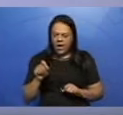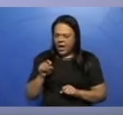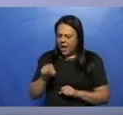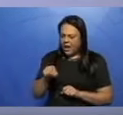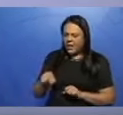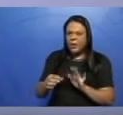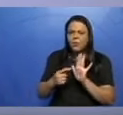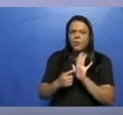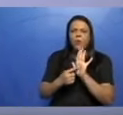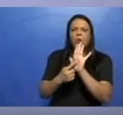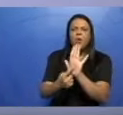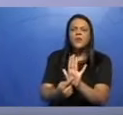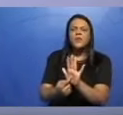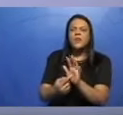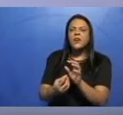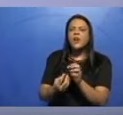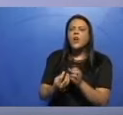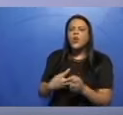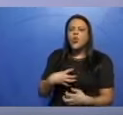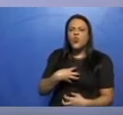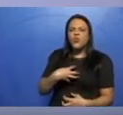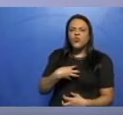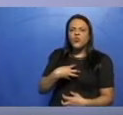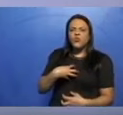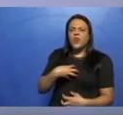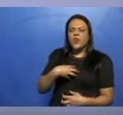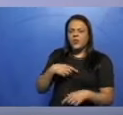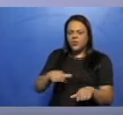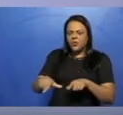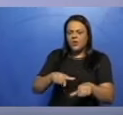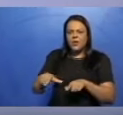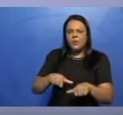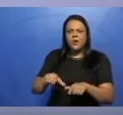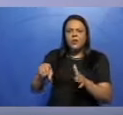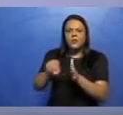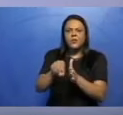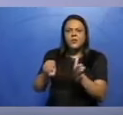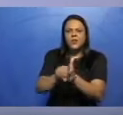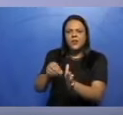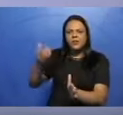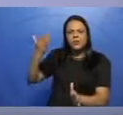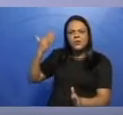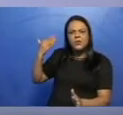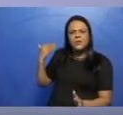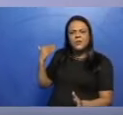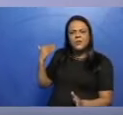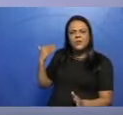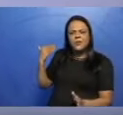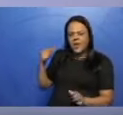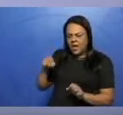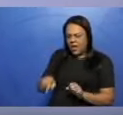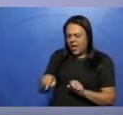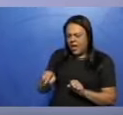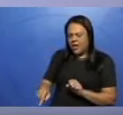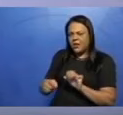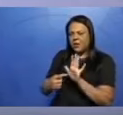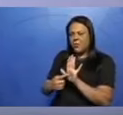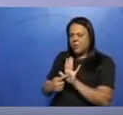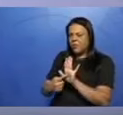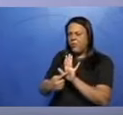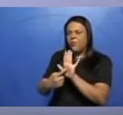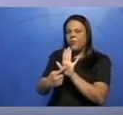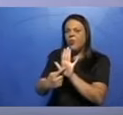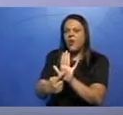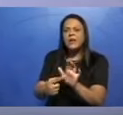infantil na sociedade, mas em séculos passados. Então ele mostra que que